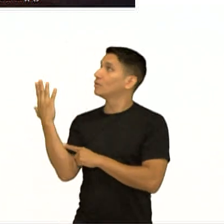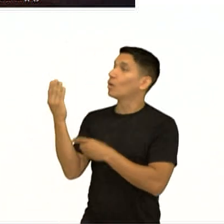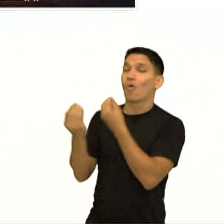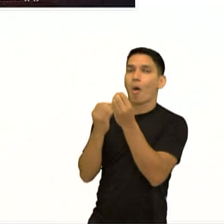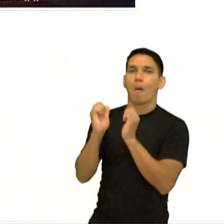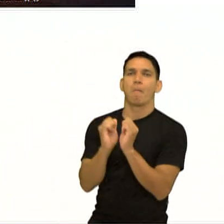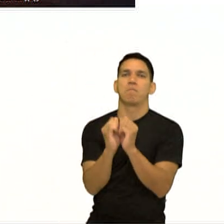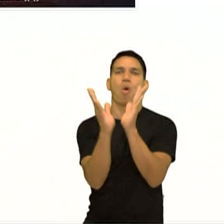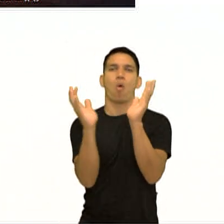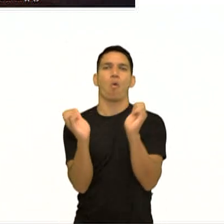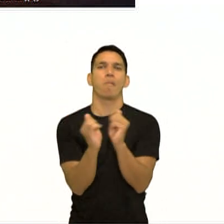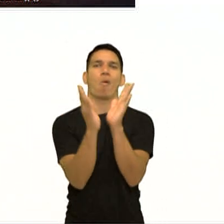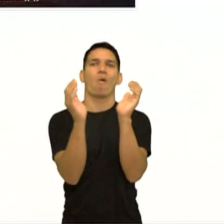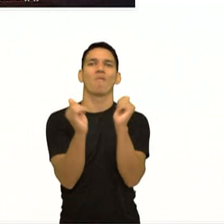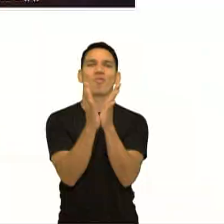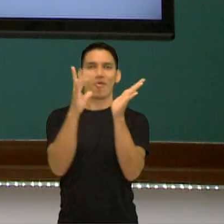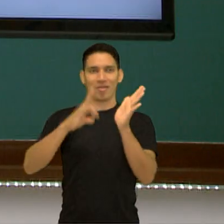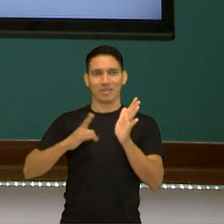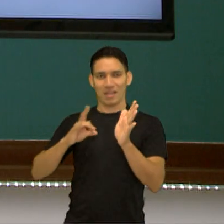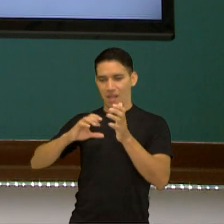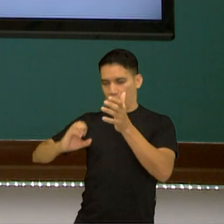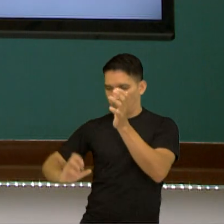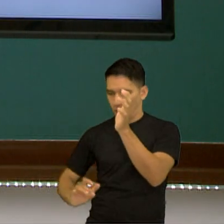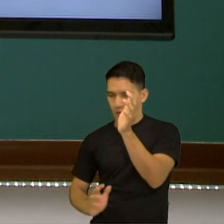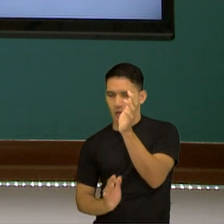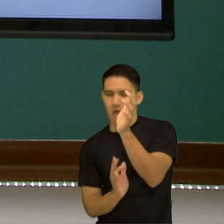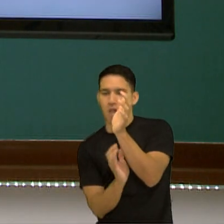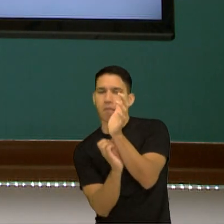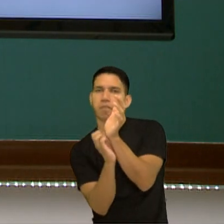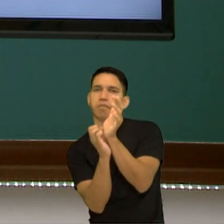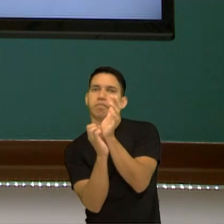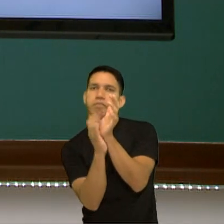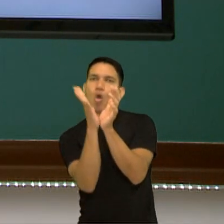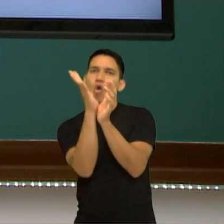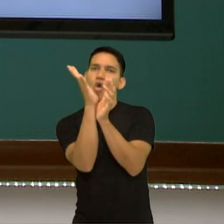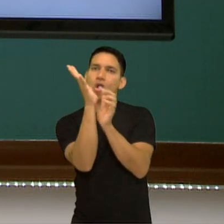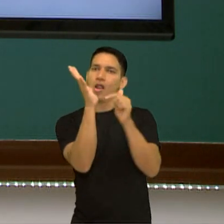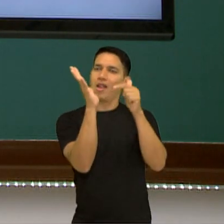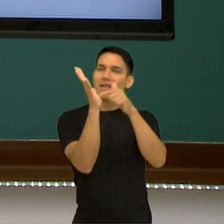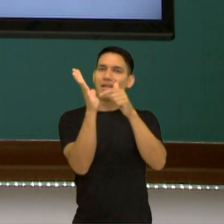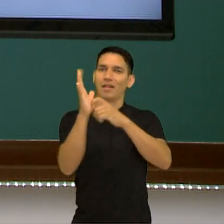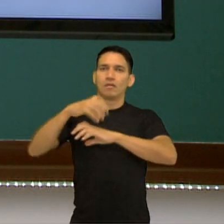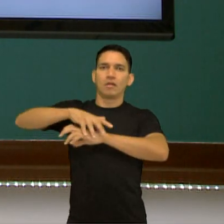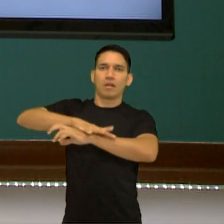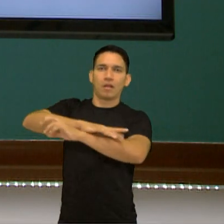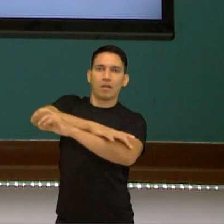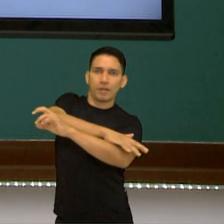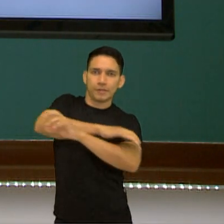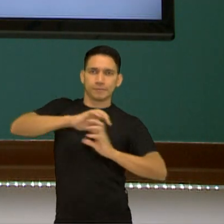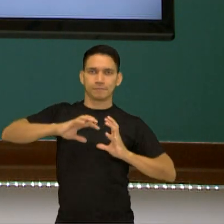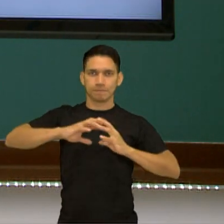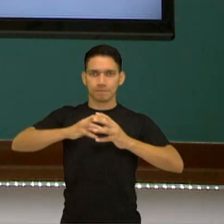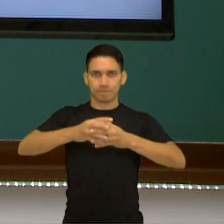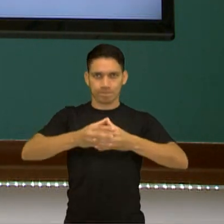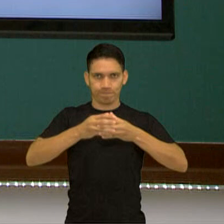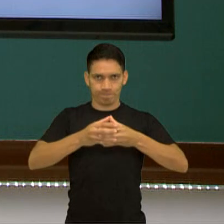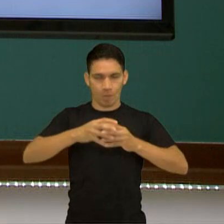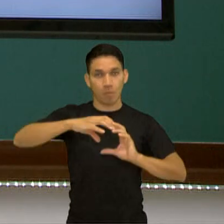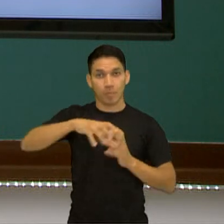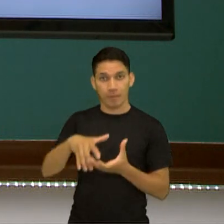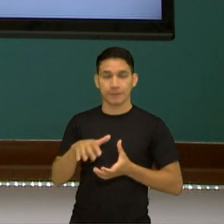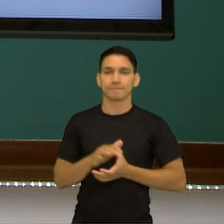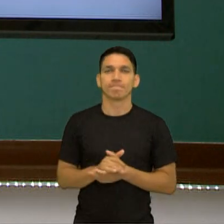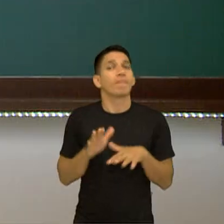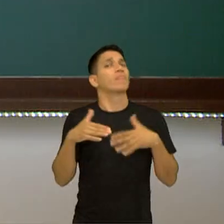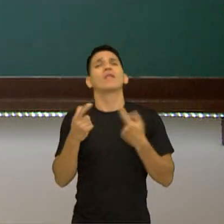vulcânica, onde nós temos a liberação do magma com bastante pressão, chegando até a superfície do nosso planeta. E aí, o